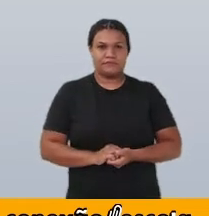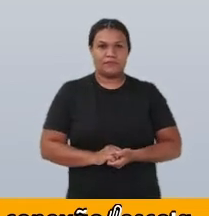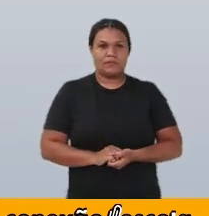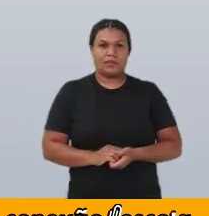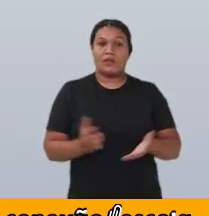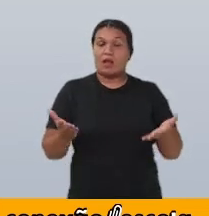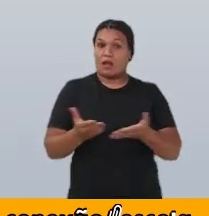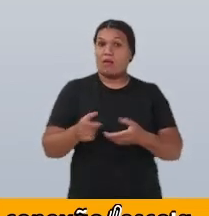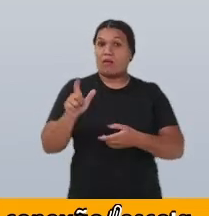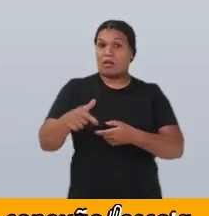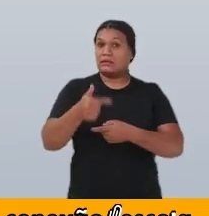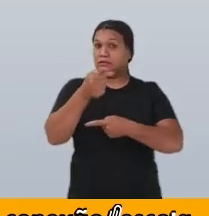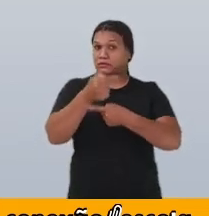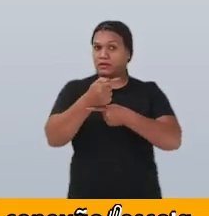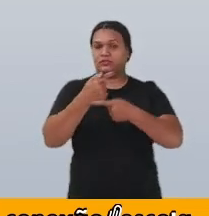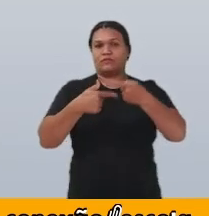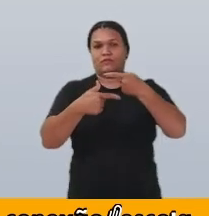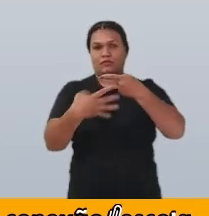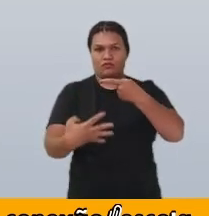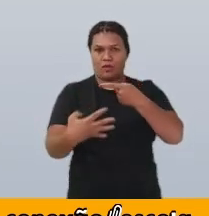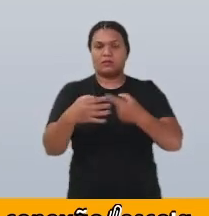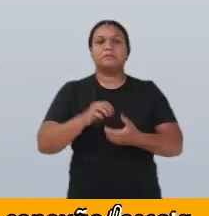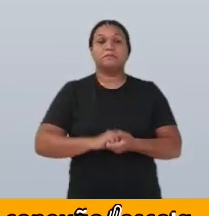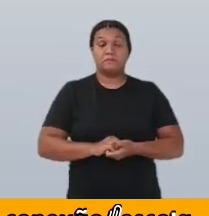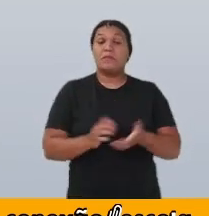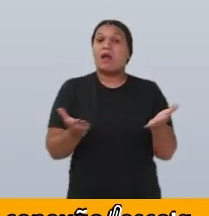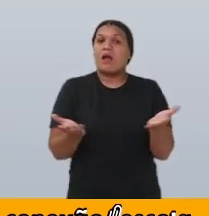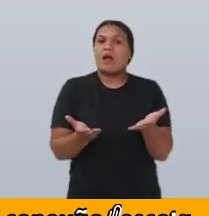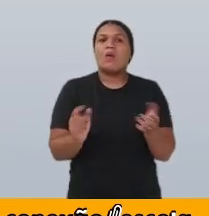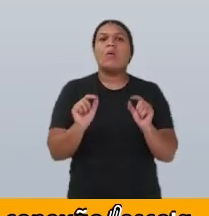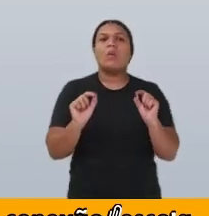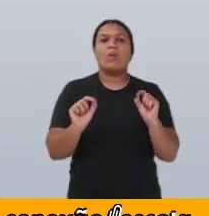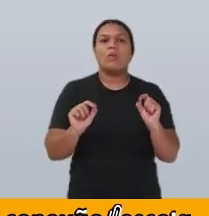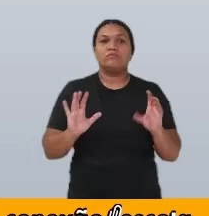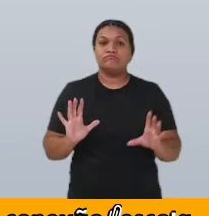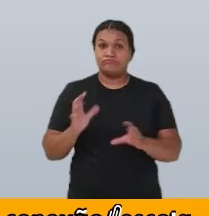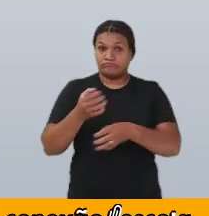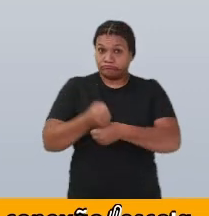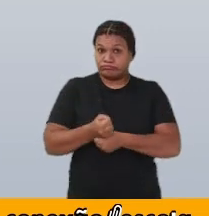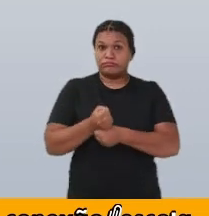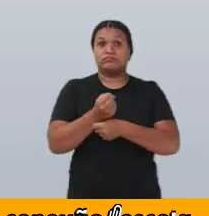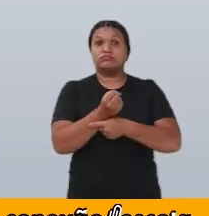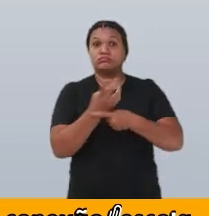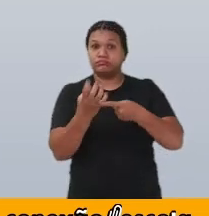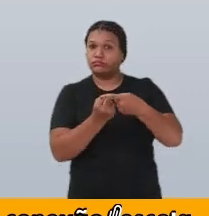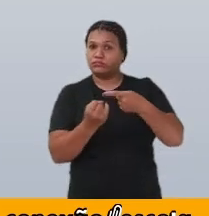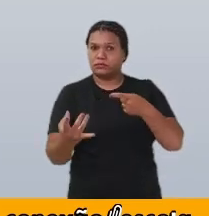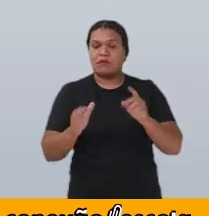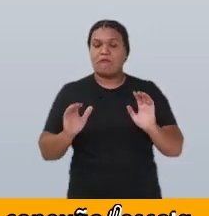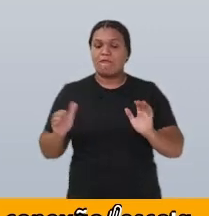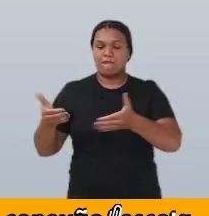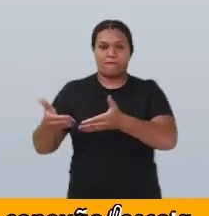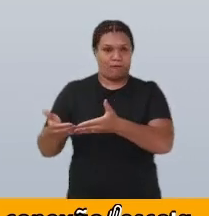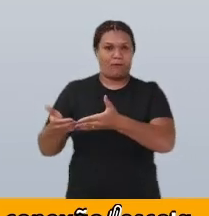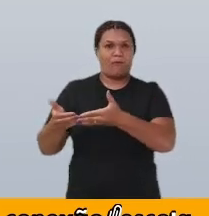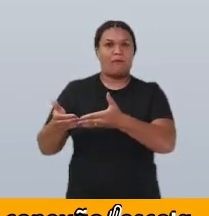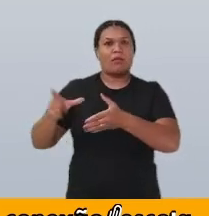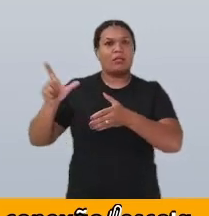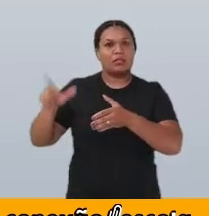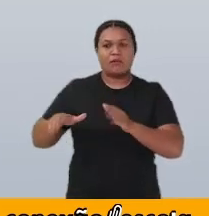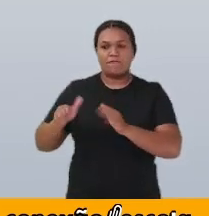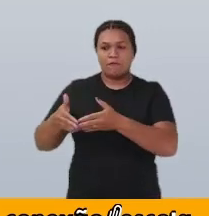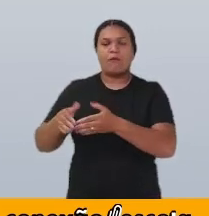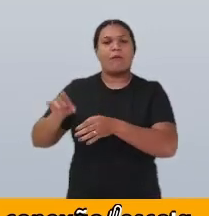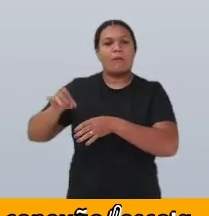Ficamos com 7/24. Então, a fração total do quintal que será destinada a plantas